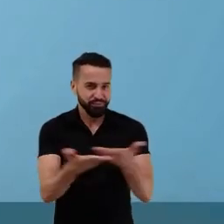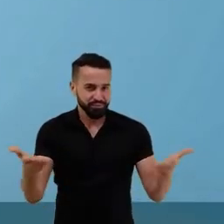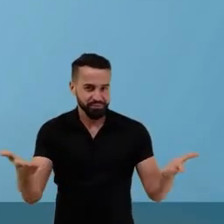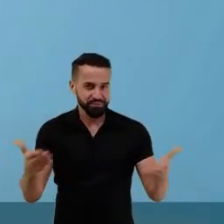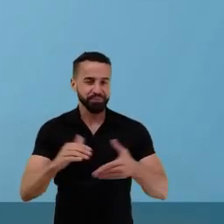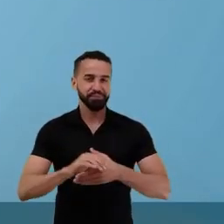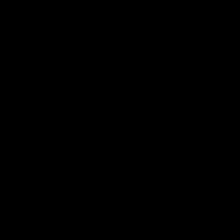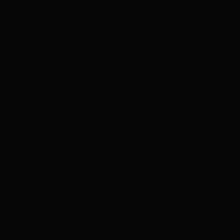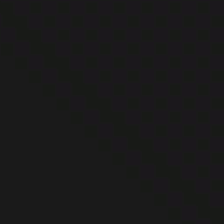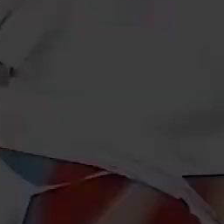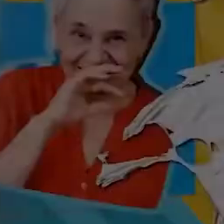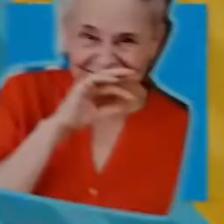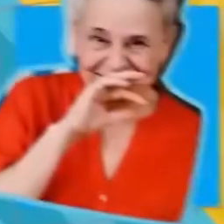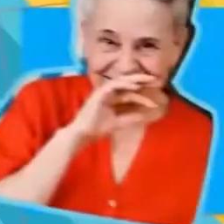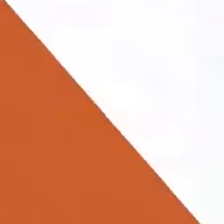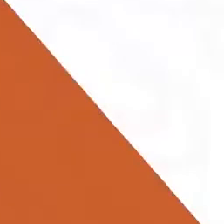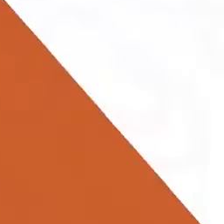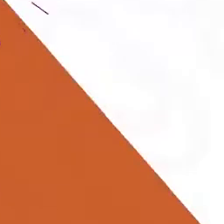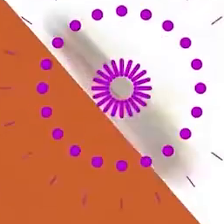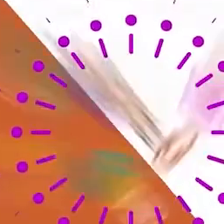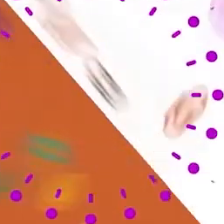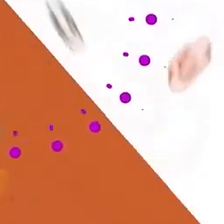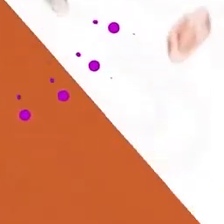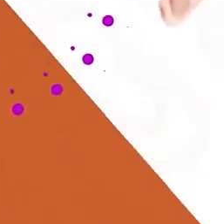aguardo vocês e